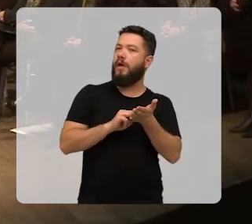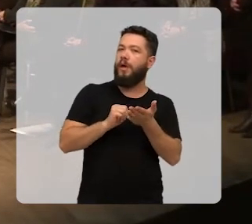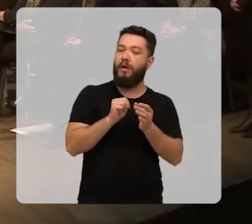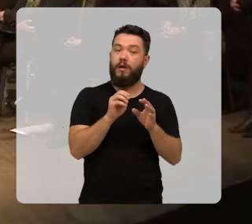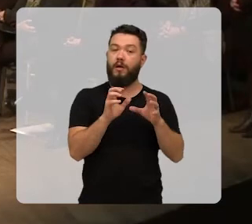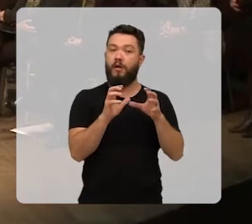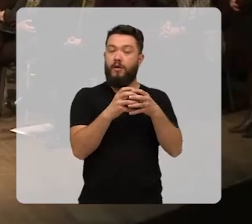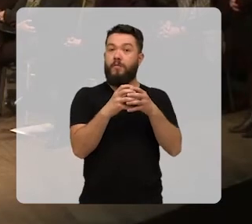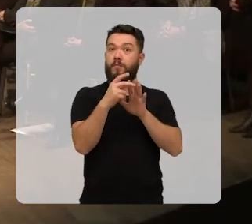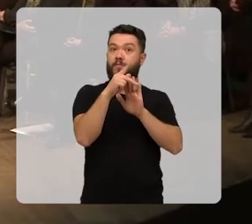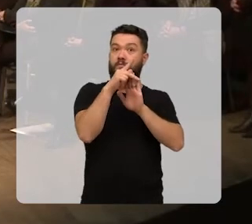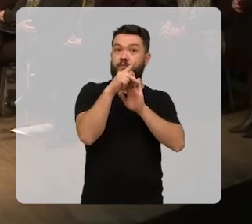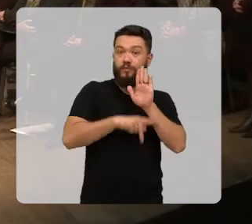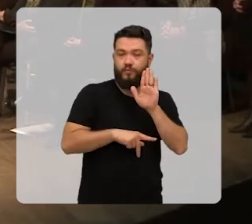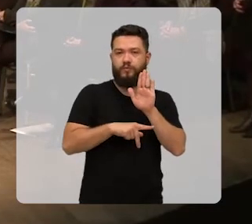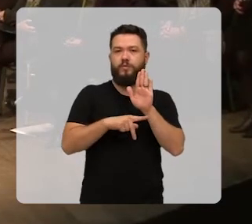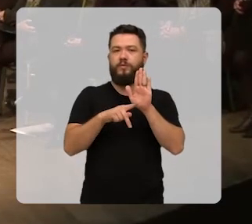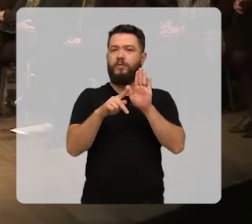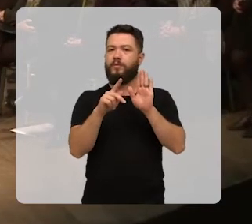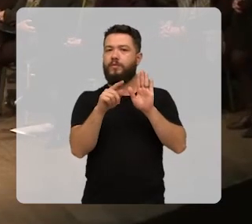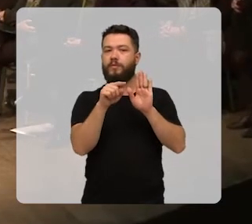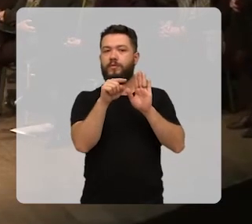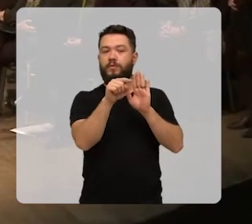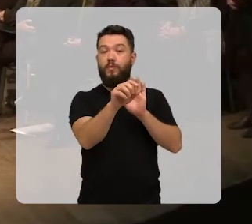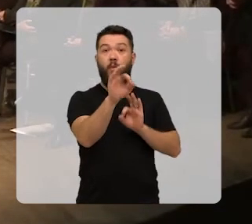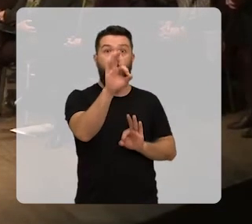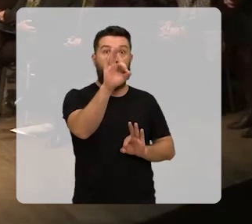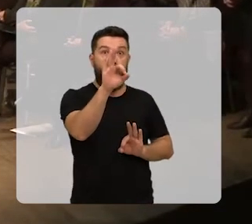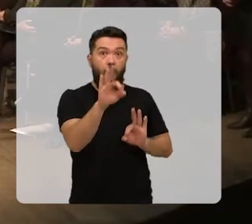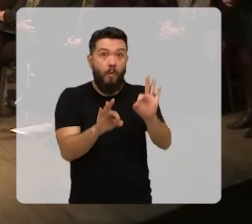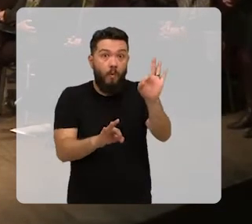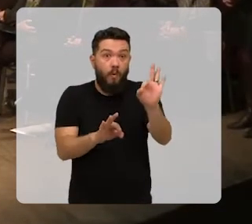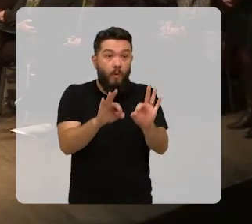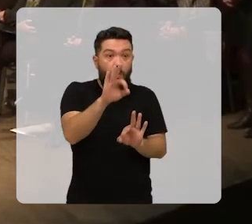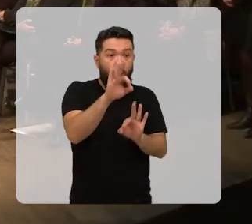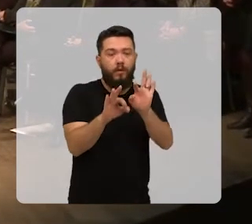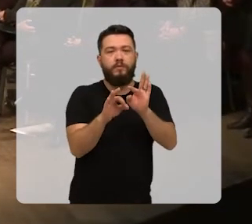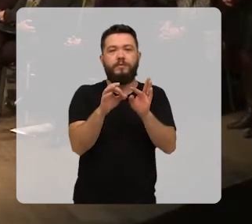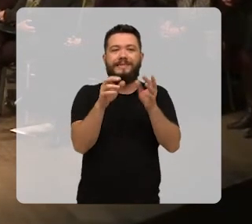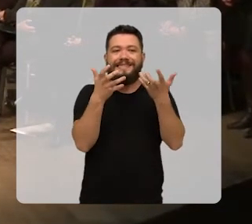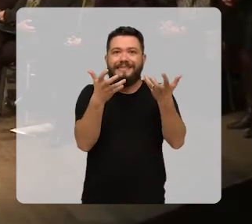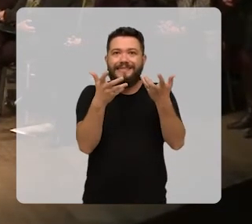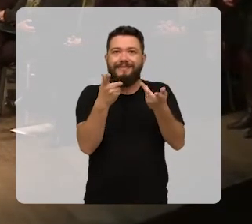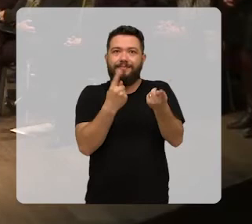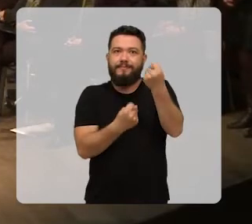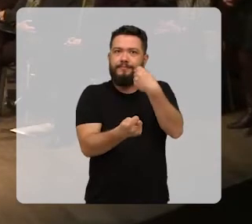simplesmente eficientes economicamente